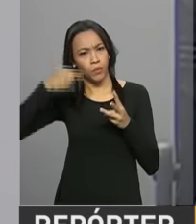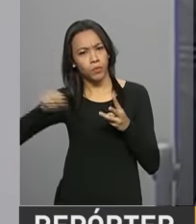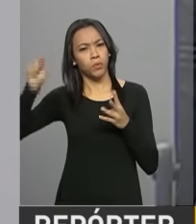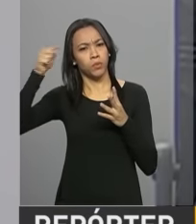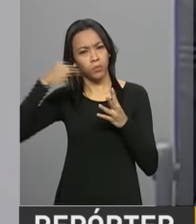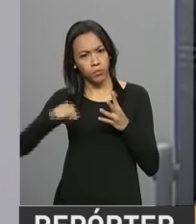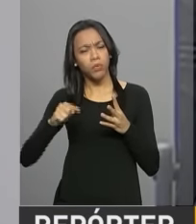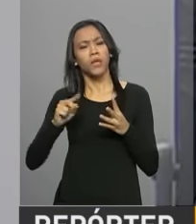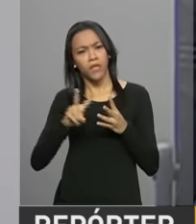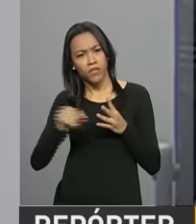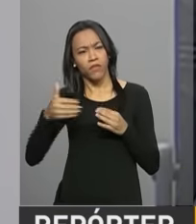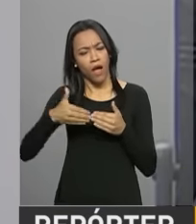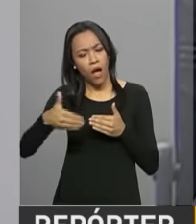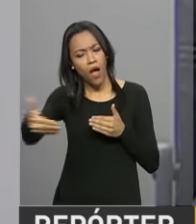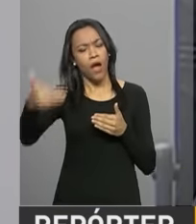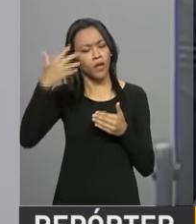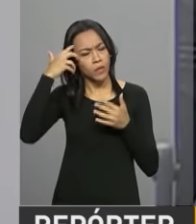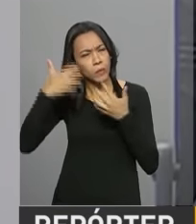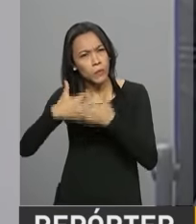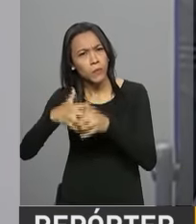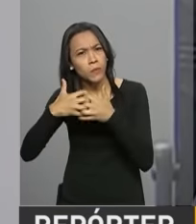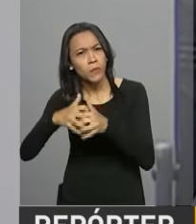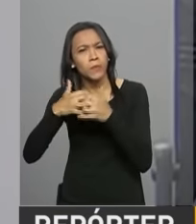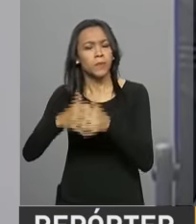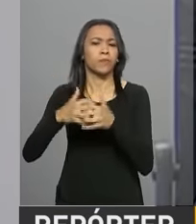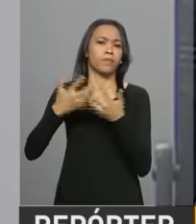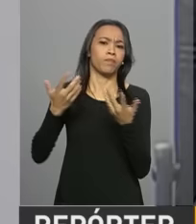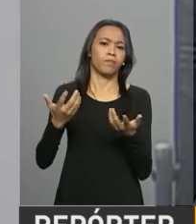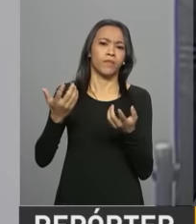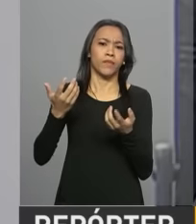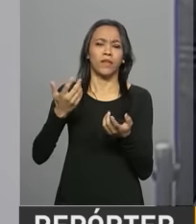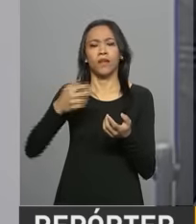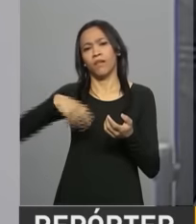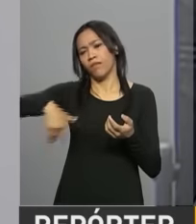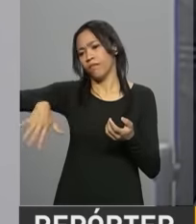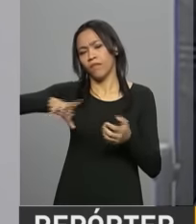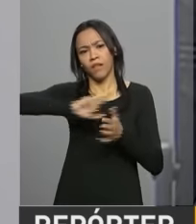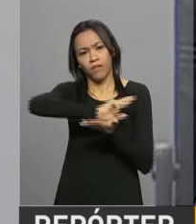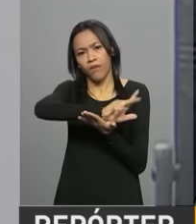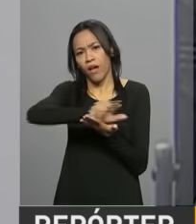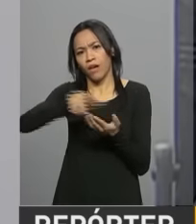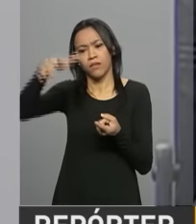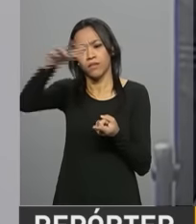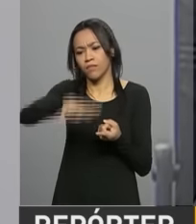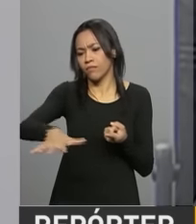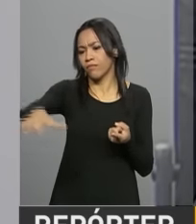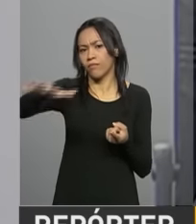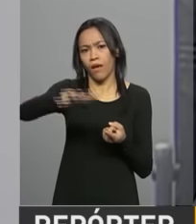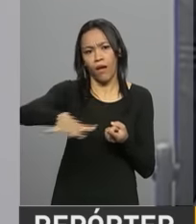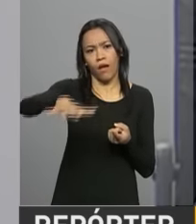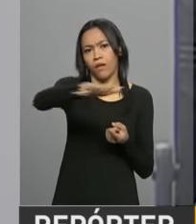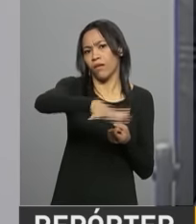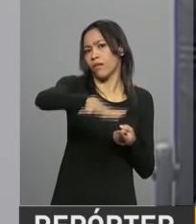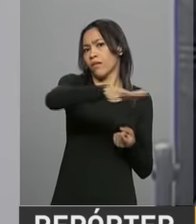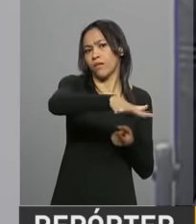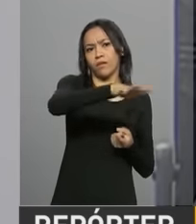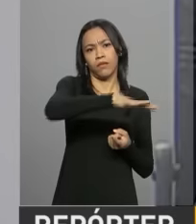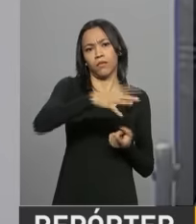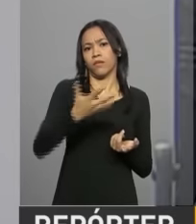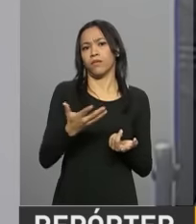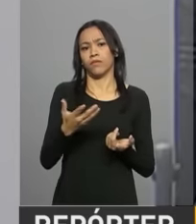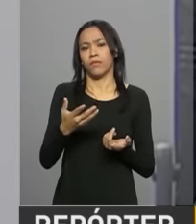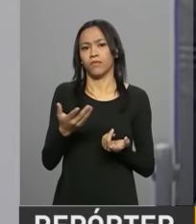né? Seja na área de isenções, seja na área de subvenções, seja na área de subsídios, seja despesas,